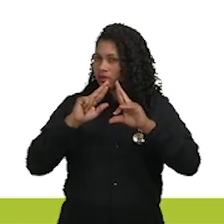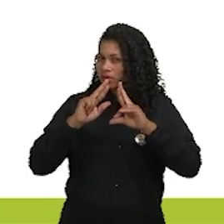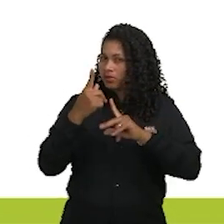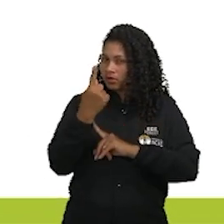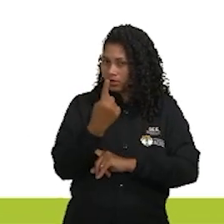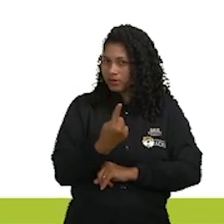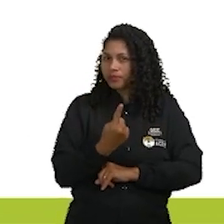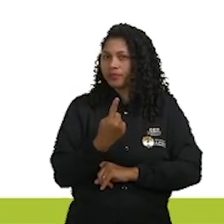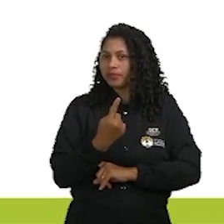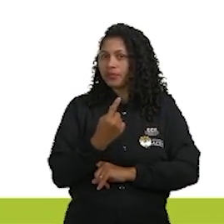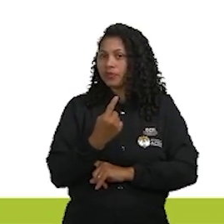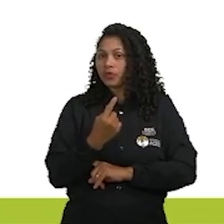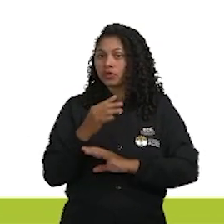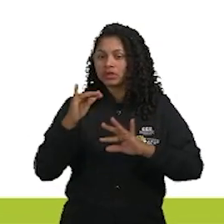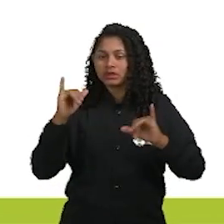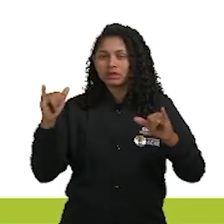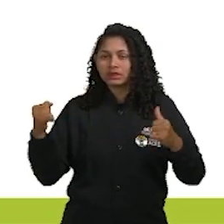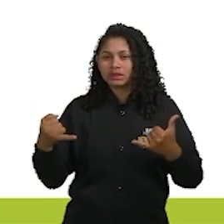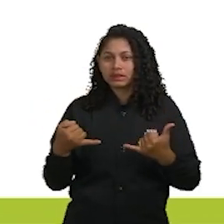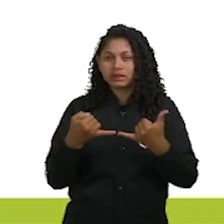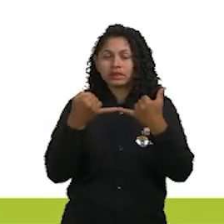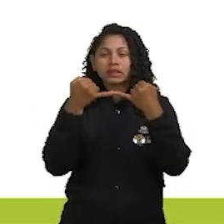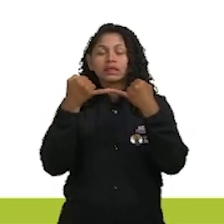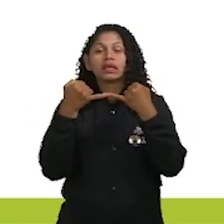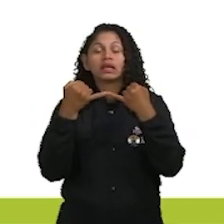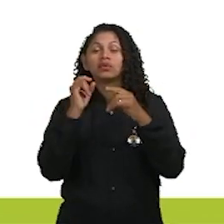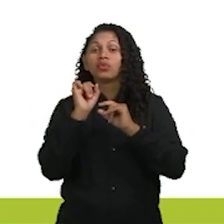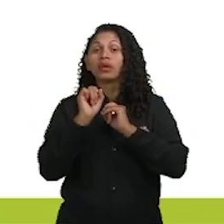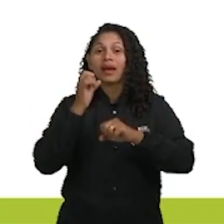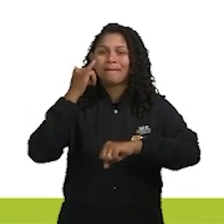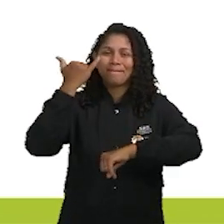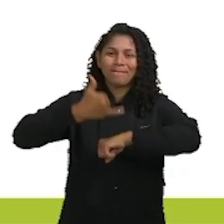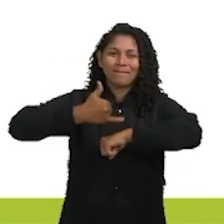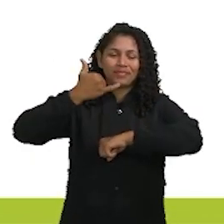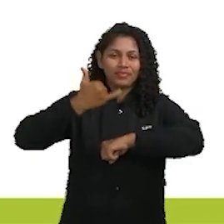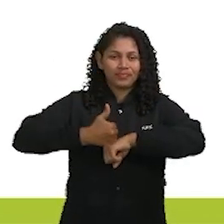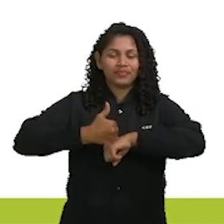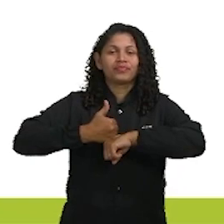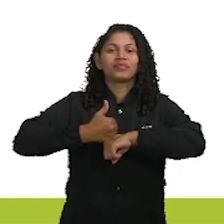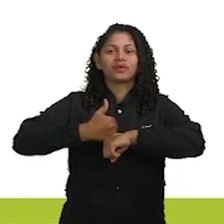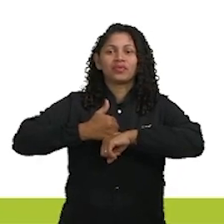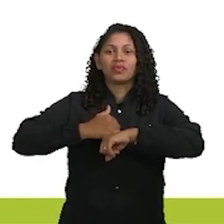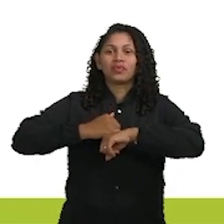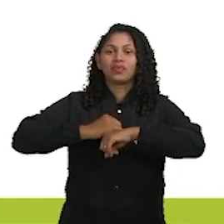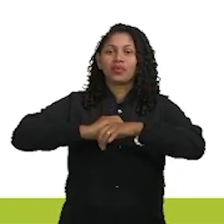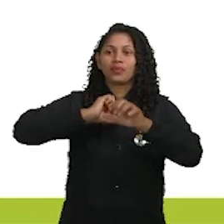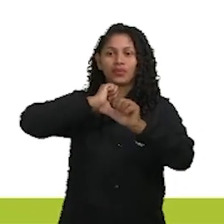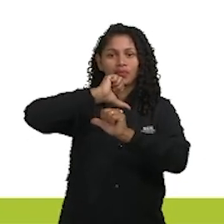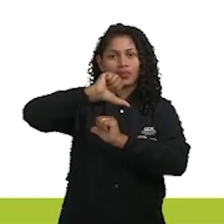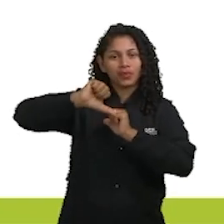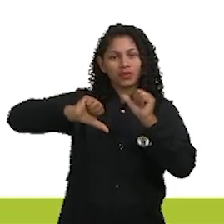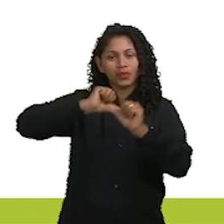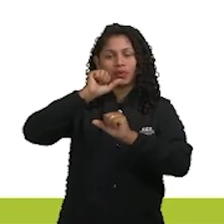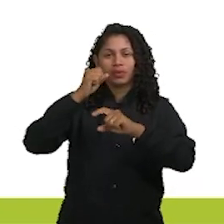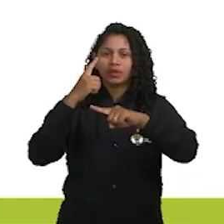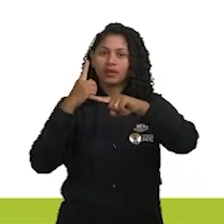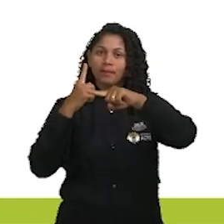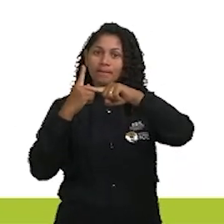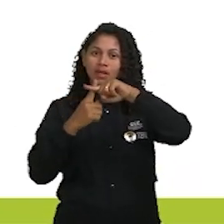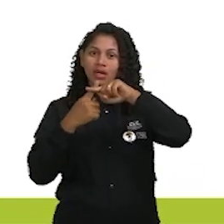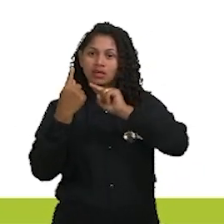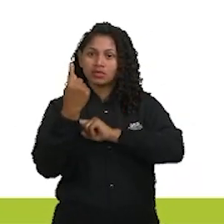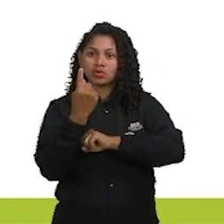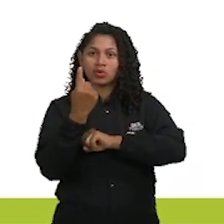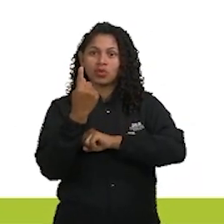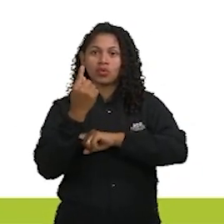metal, formando hidretos. Aí ele vai passar de mais 1 e vai, a partir